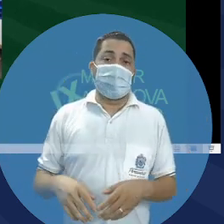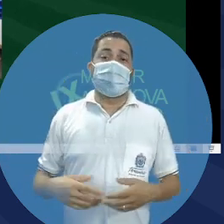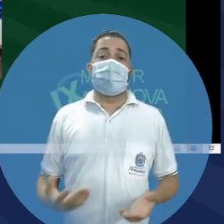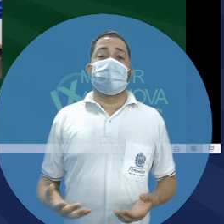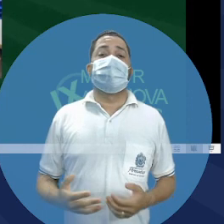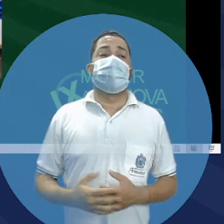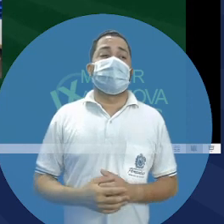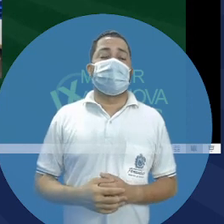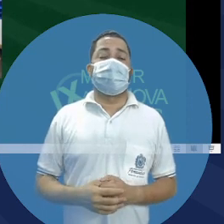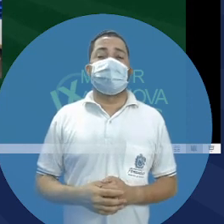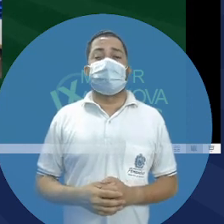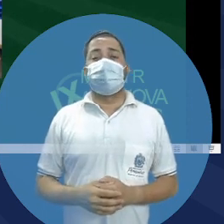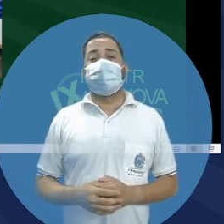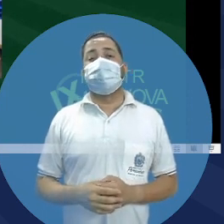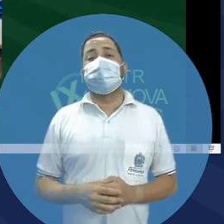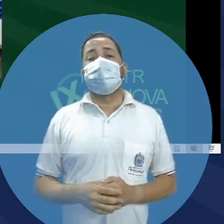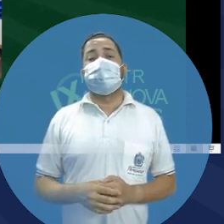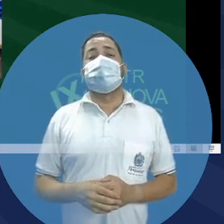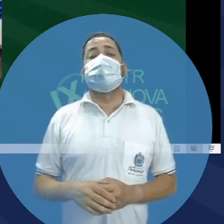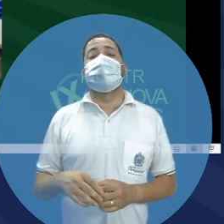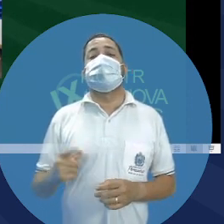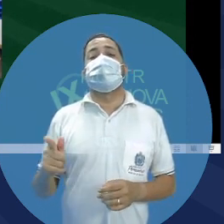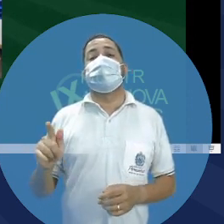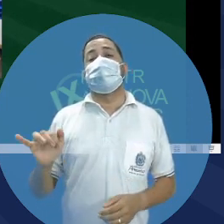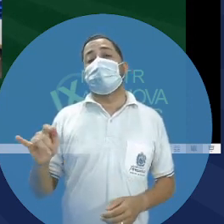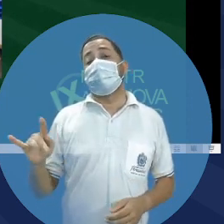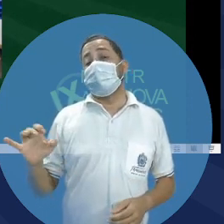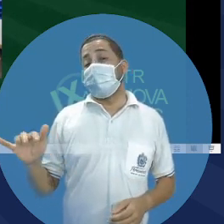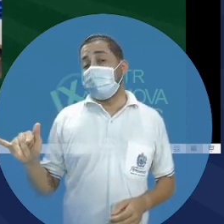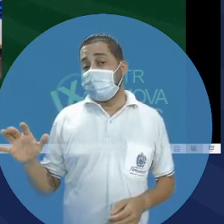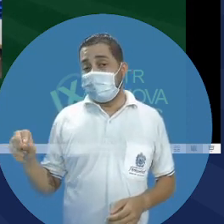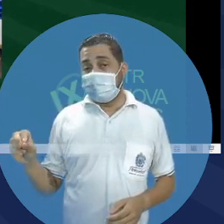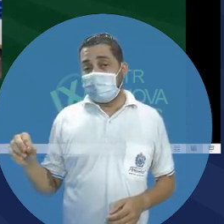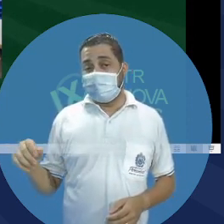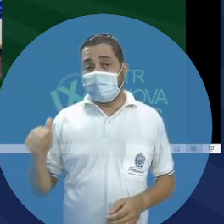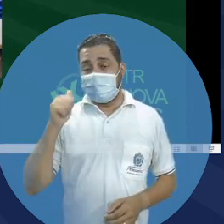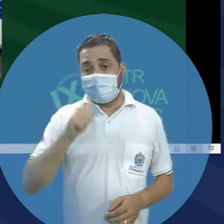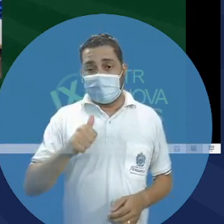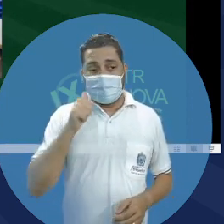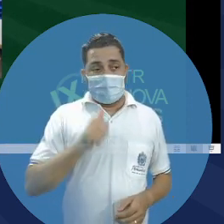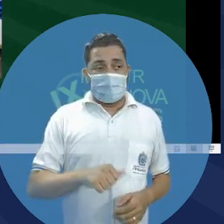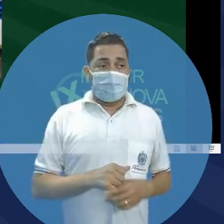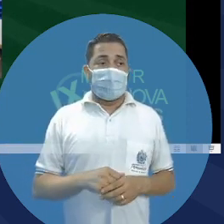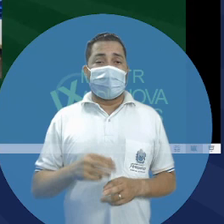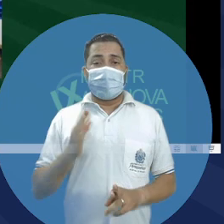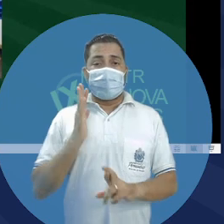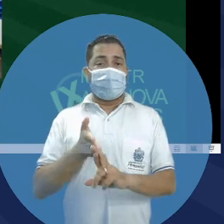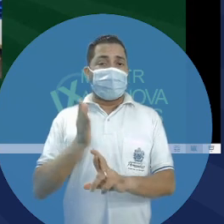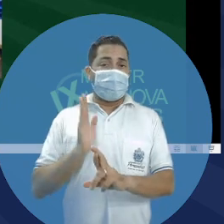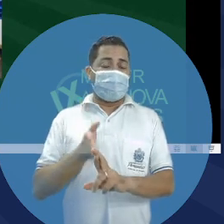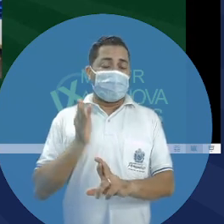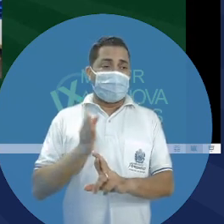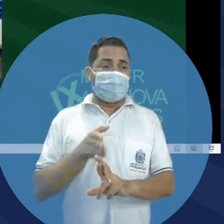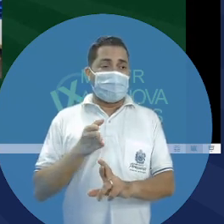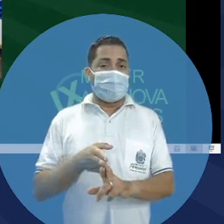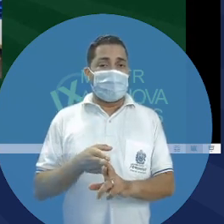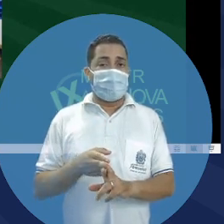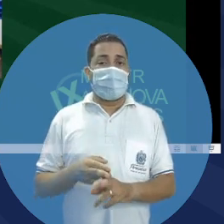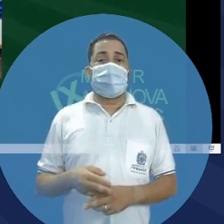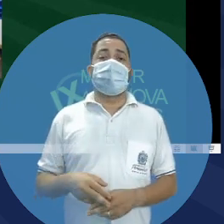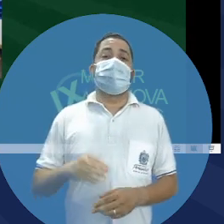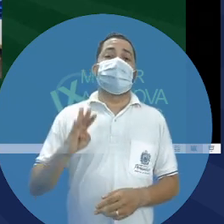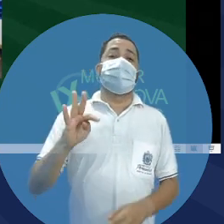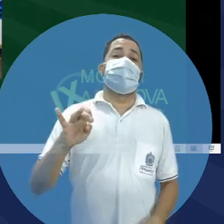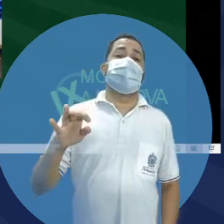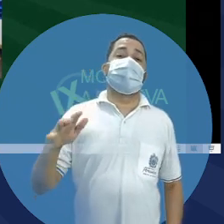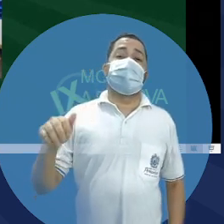o Júlio Santiago, que é para as mulheres, que é uma referência lá no Brasília Teimosa. Esse empoderamento foi feito